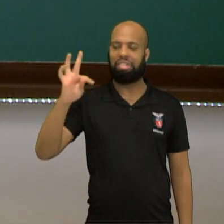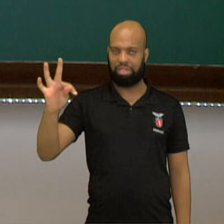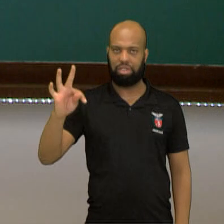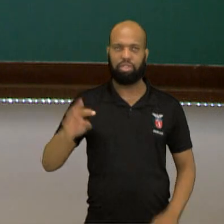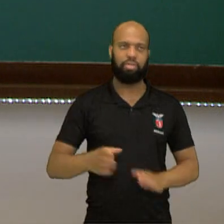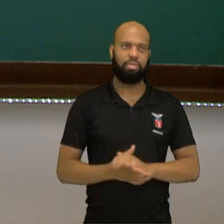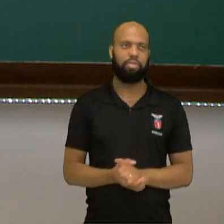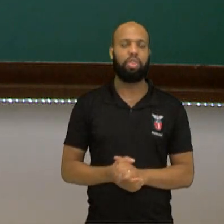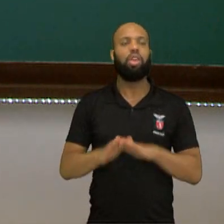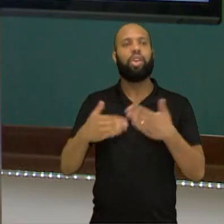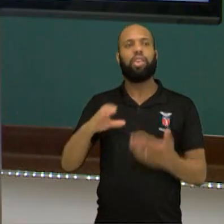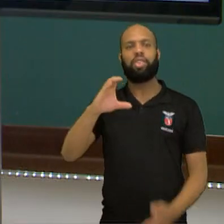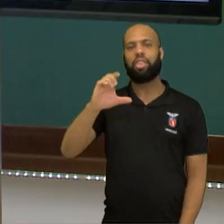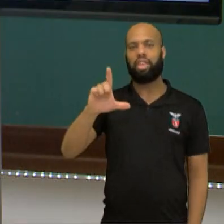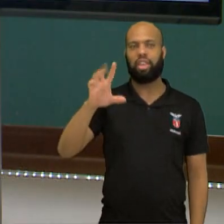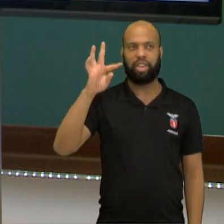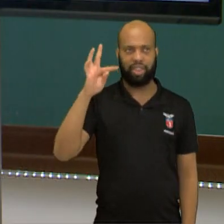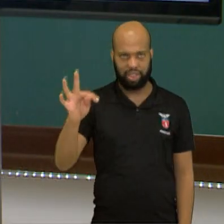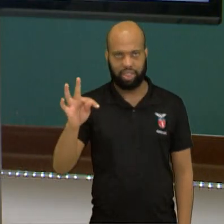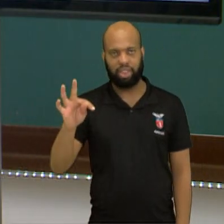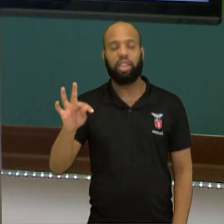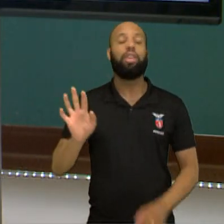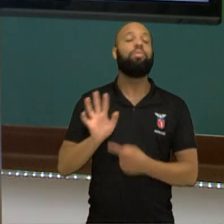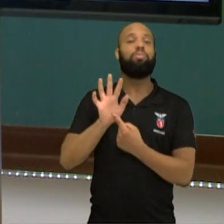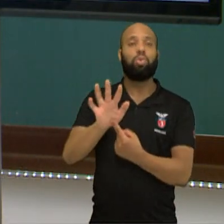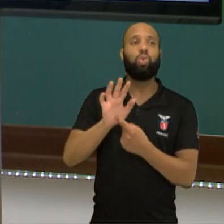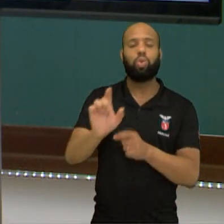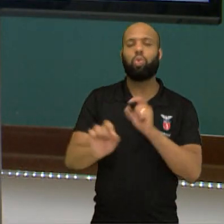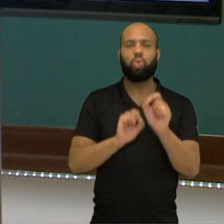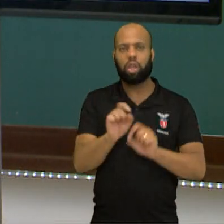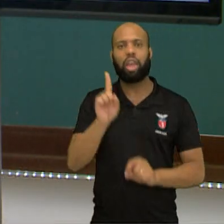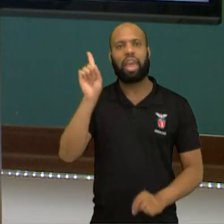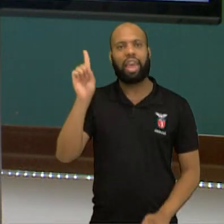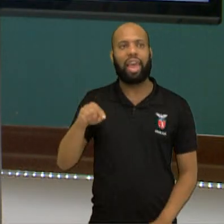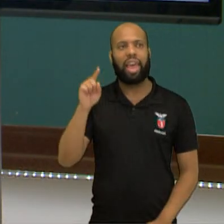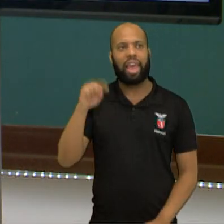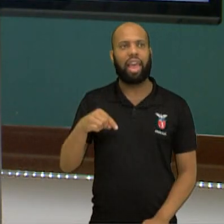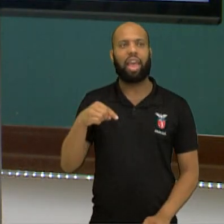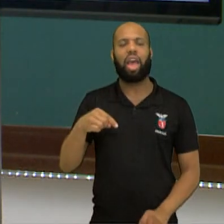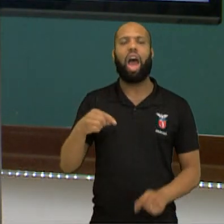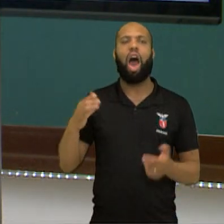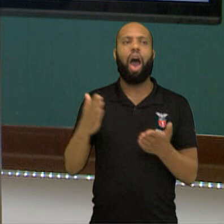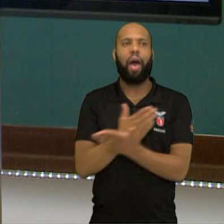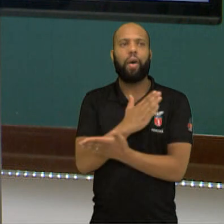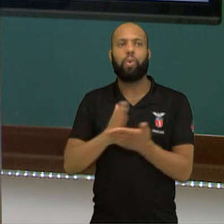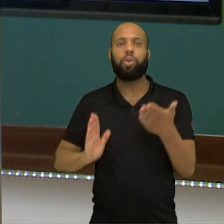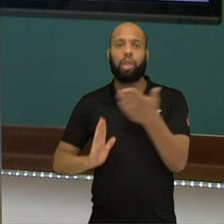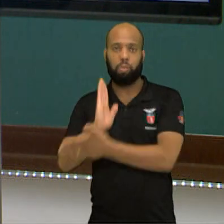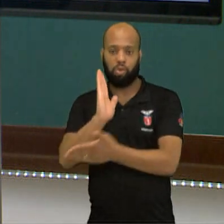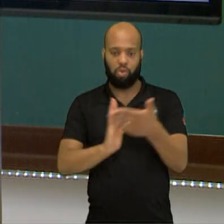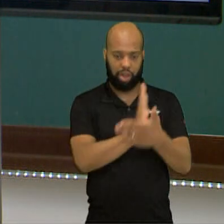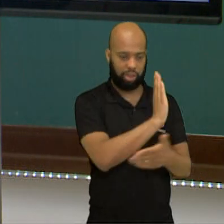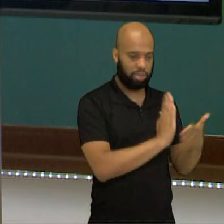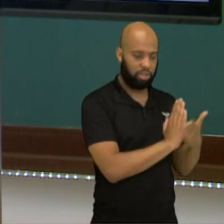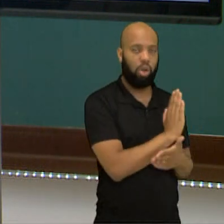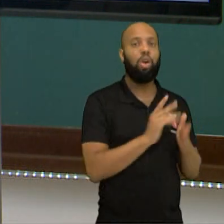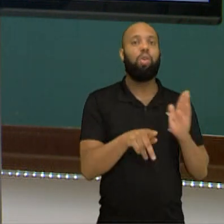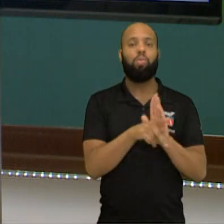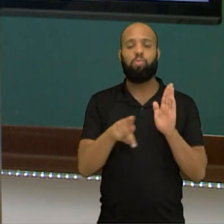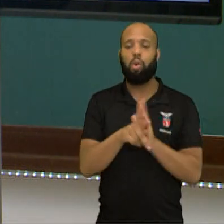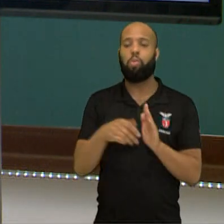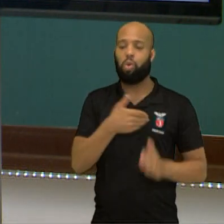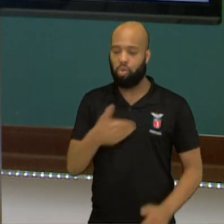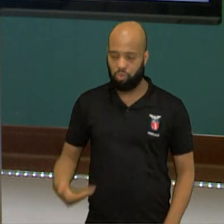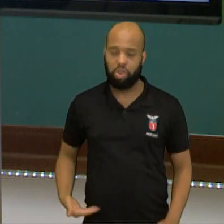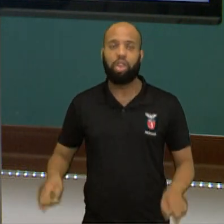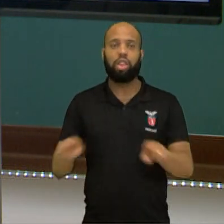CLT. Essa CLT foi apresentada como concessões do governo e dos patrões para